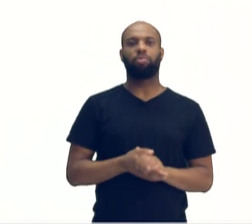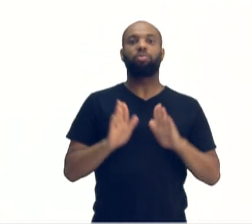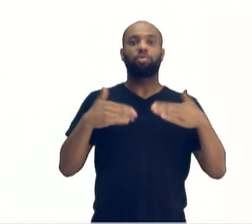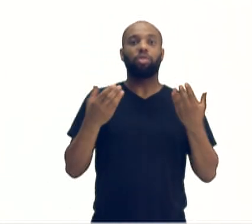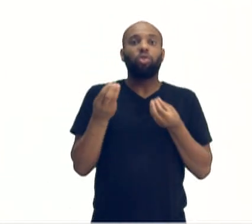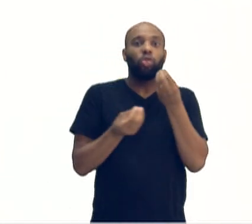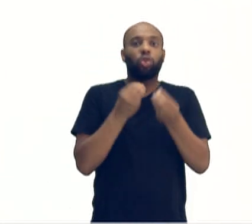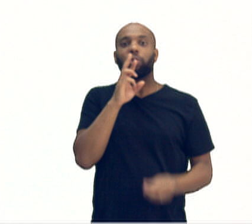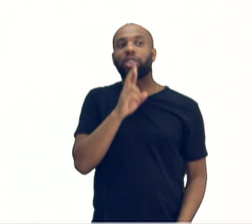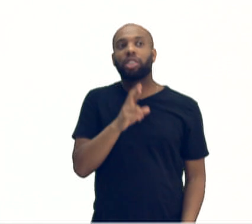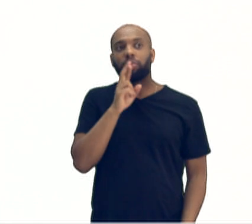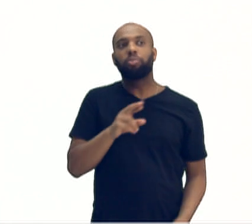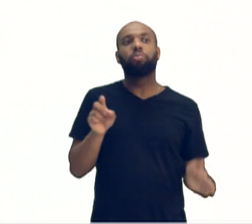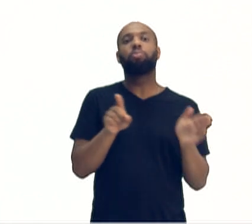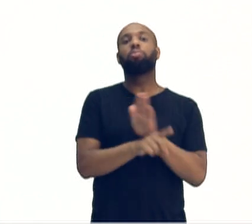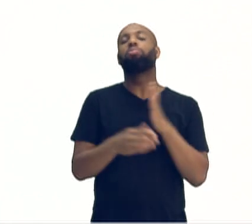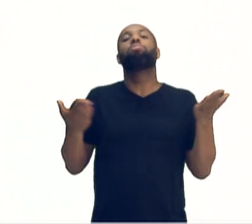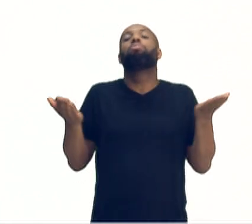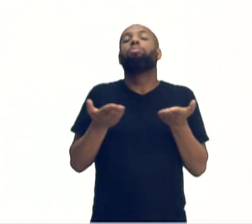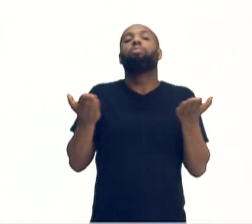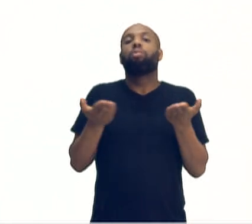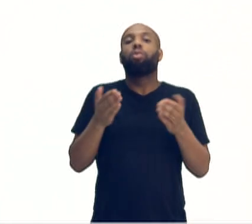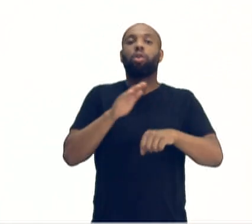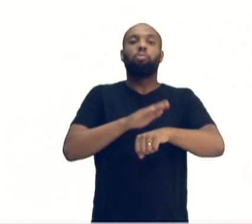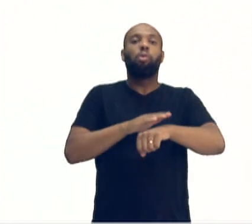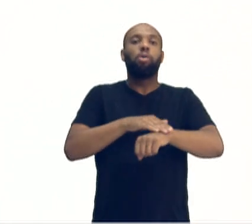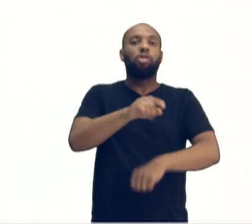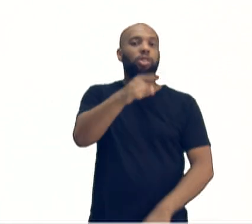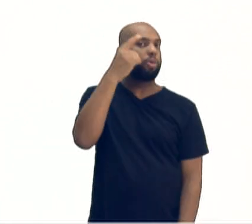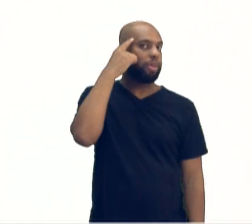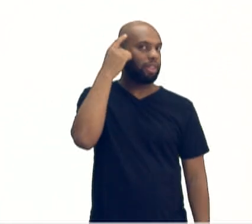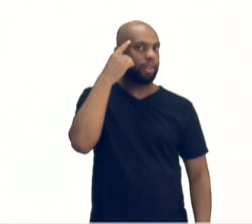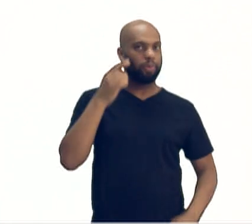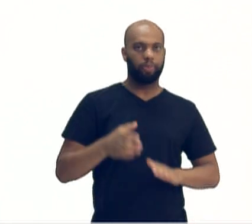Então, como é que eu resolveria essa expressão? Tempo para pensar.